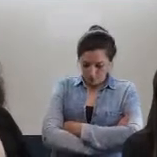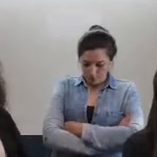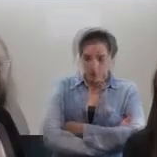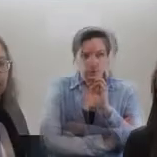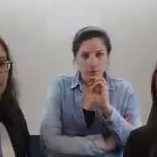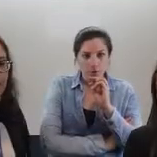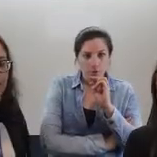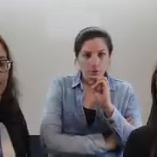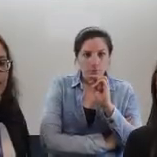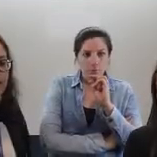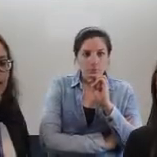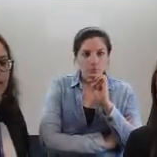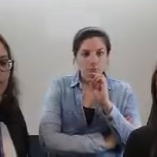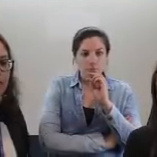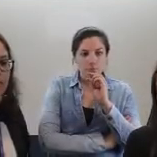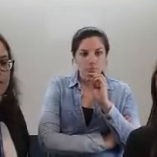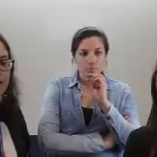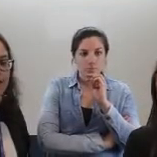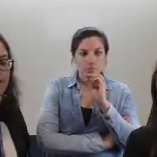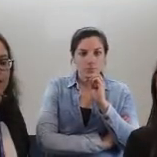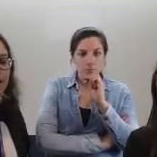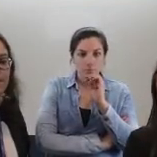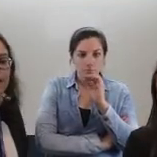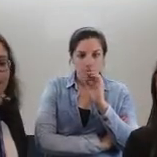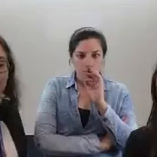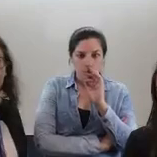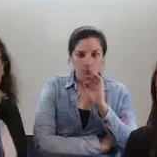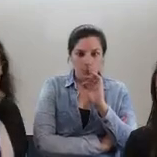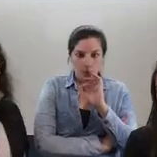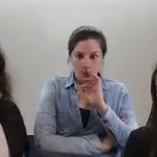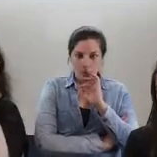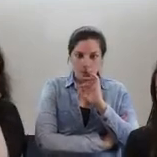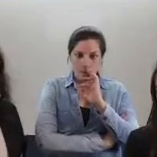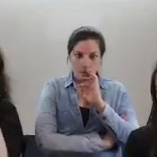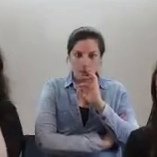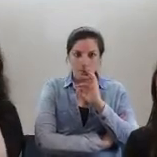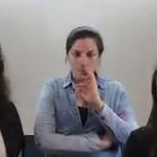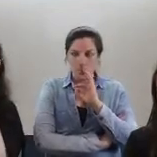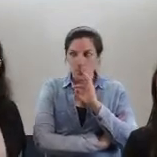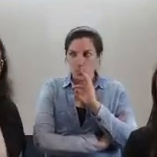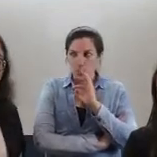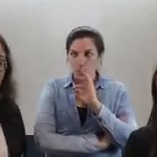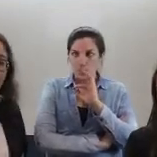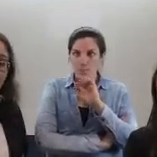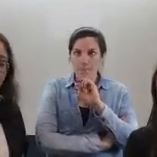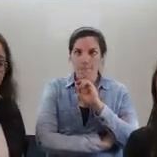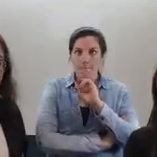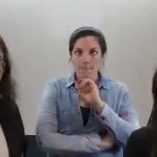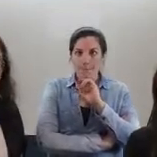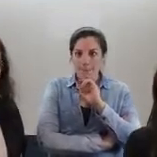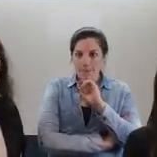online. Então, eu vou dar uma explicadinha da ABNT também para vocês. Contudo, o acesso